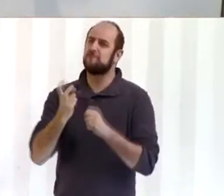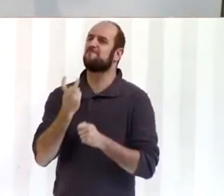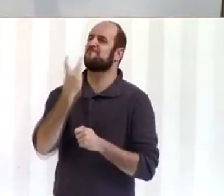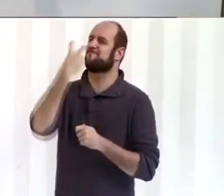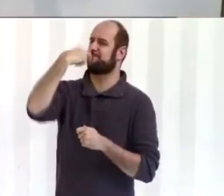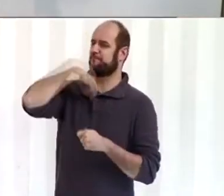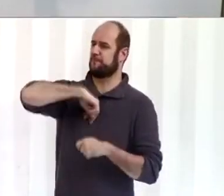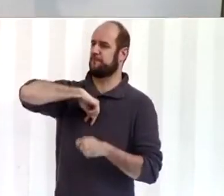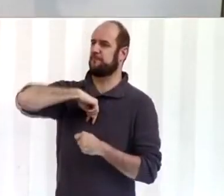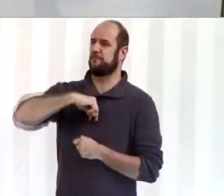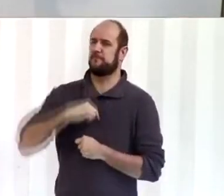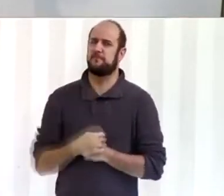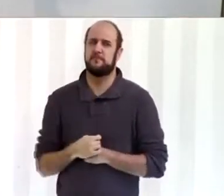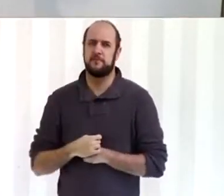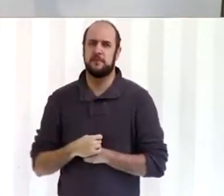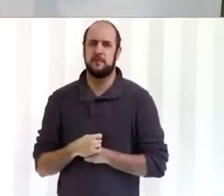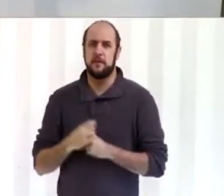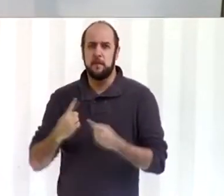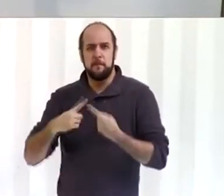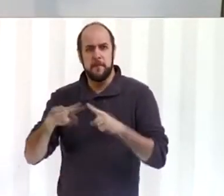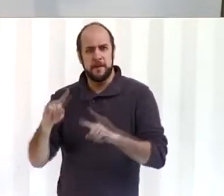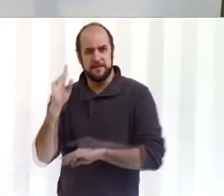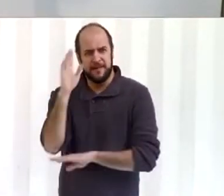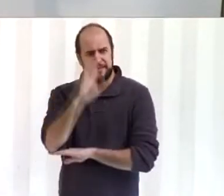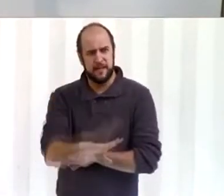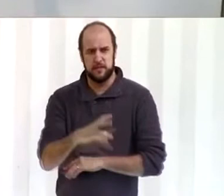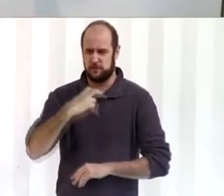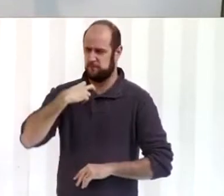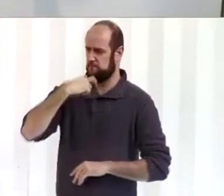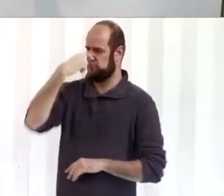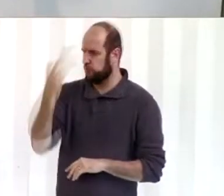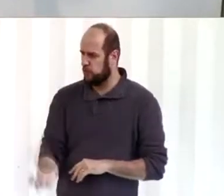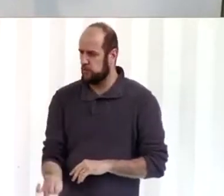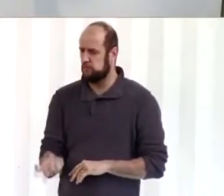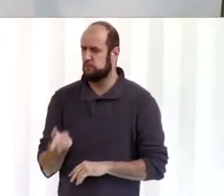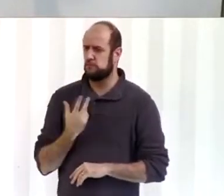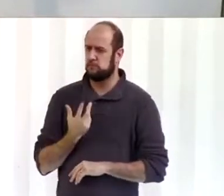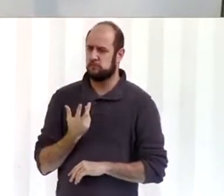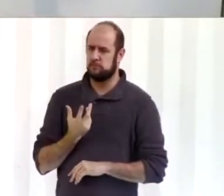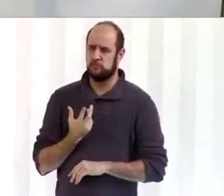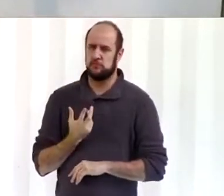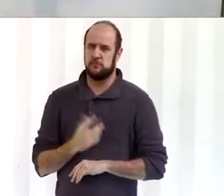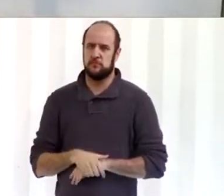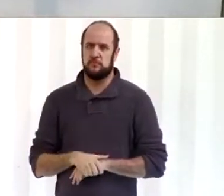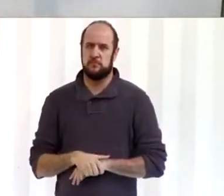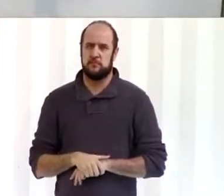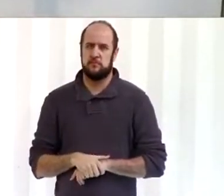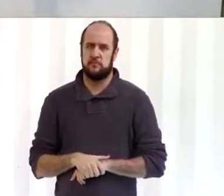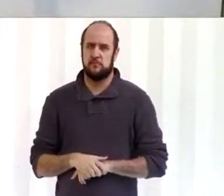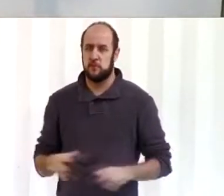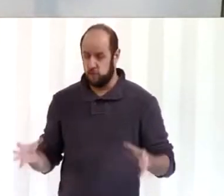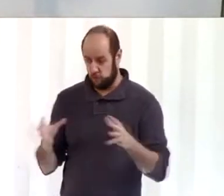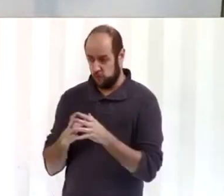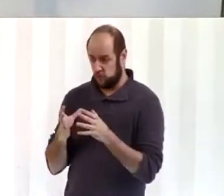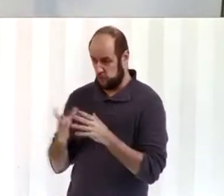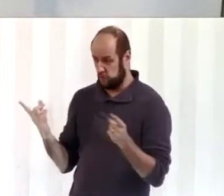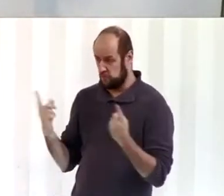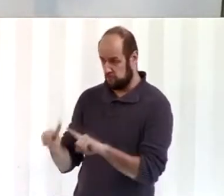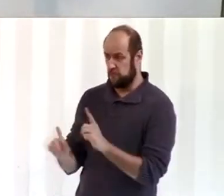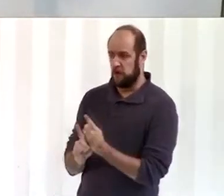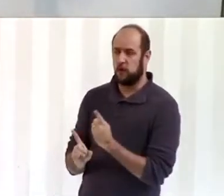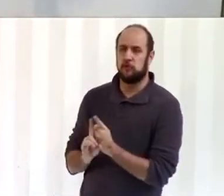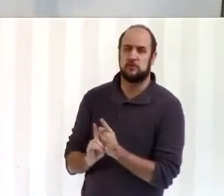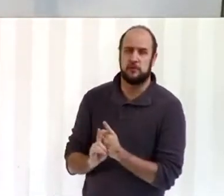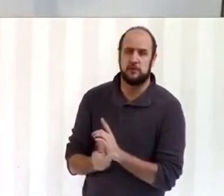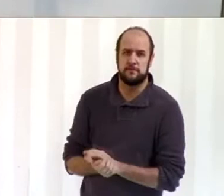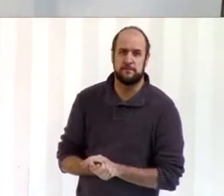Ele estava para ser entubado. Tivemos uma reunião com alguns capelães apenas e com o chanceler. Nos